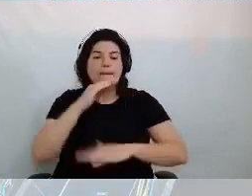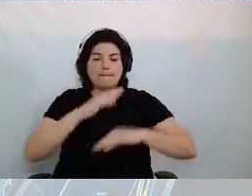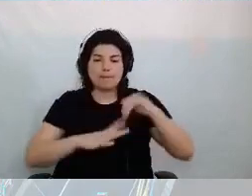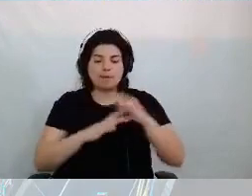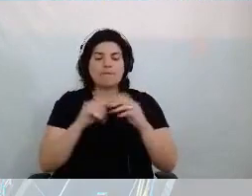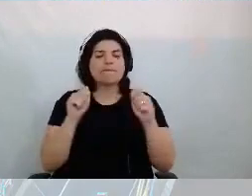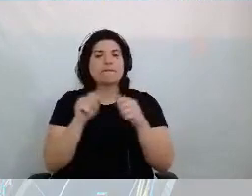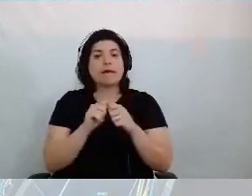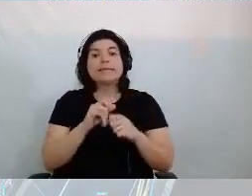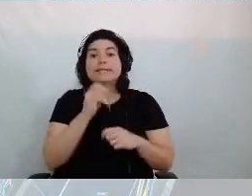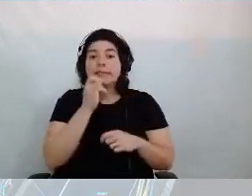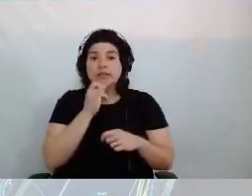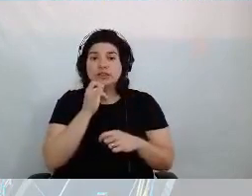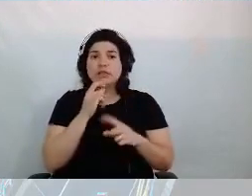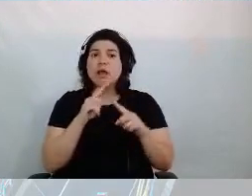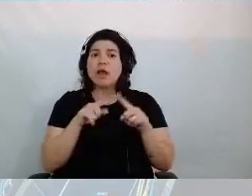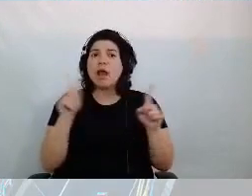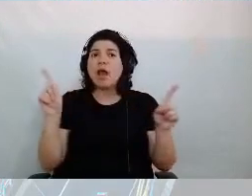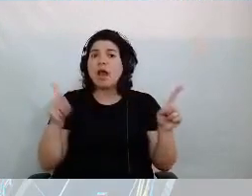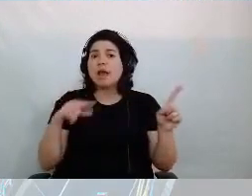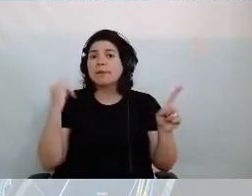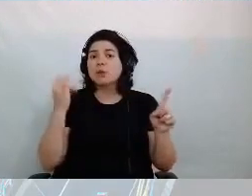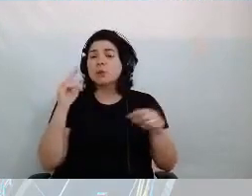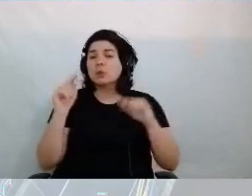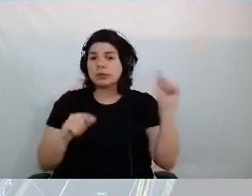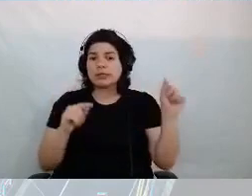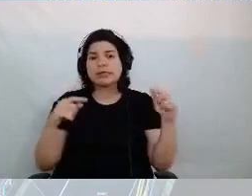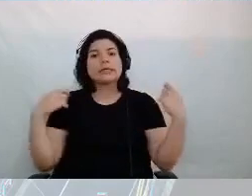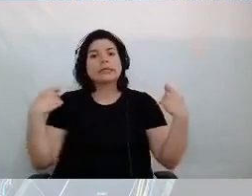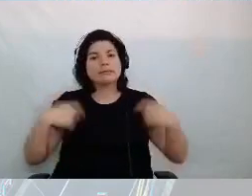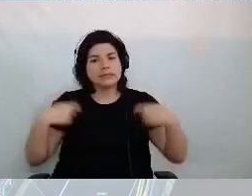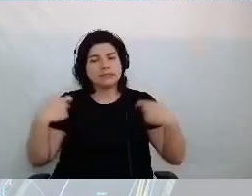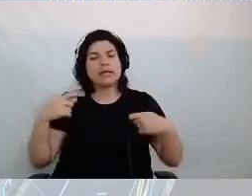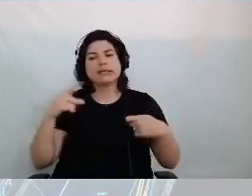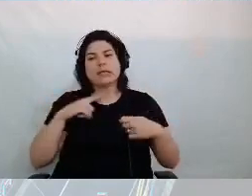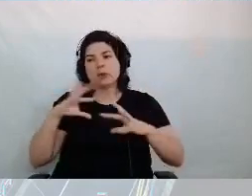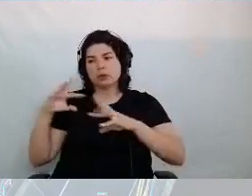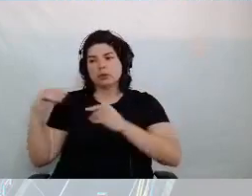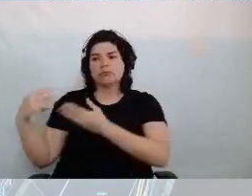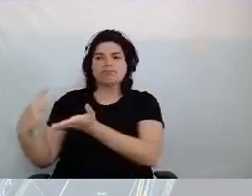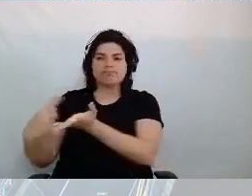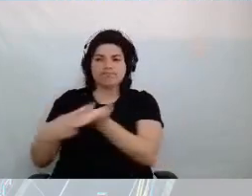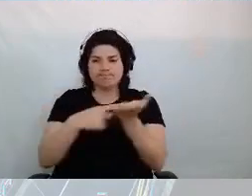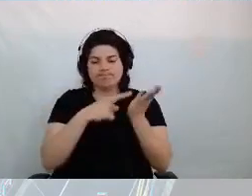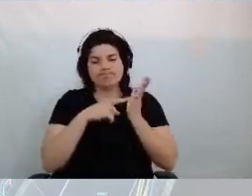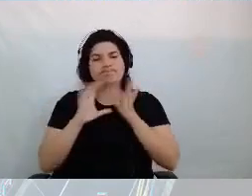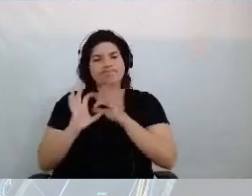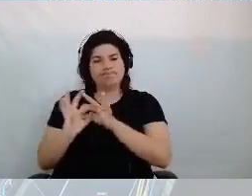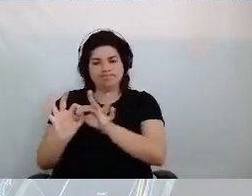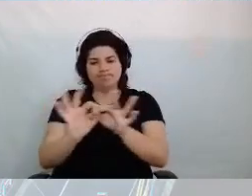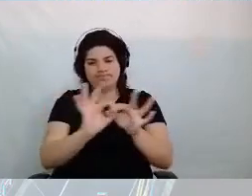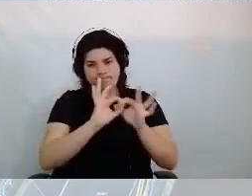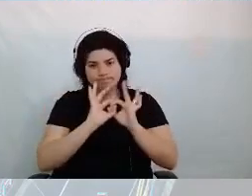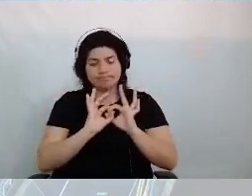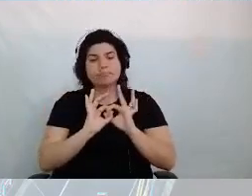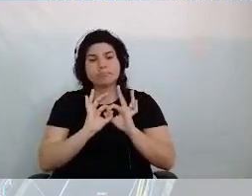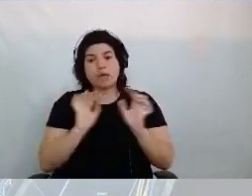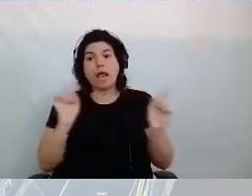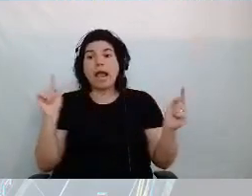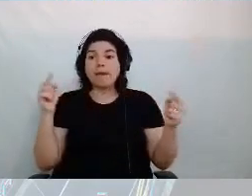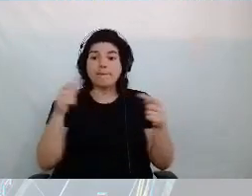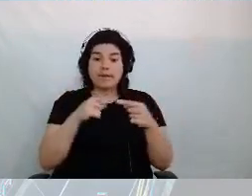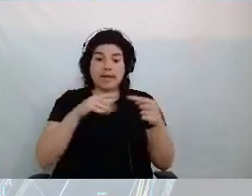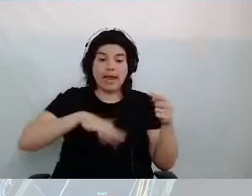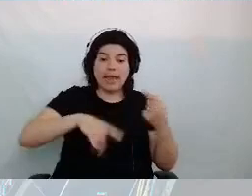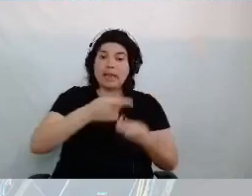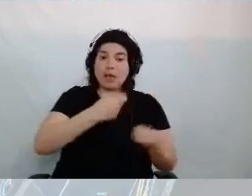Então, o que é importante aqui? Que eu tenha um alinhamento entre todos os envolvidos, tanto do ponto de vista de negócio, quanto